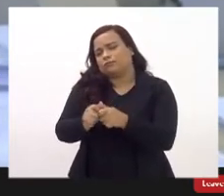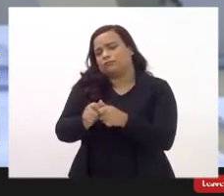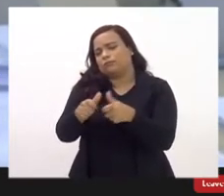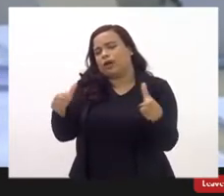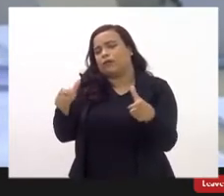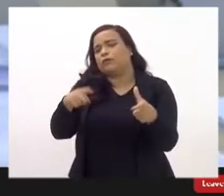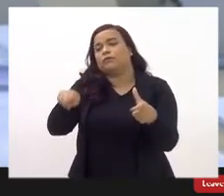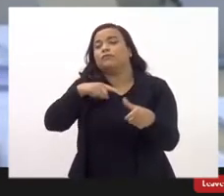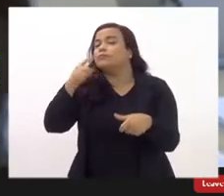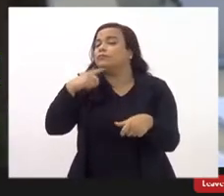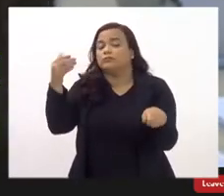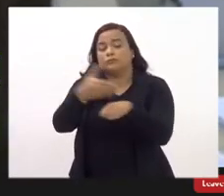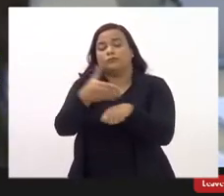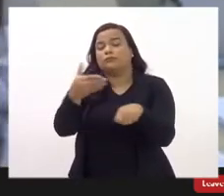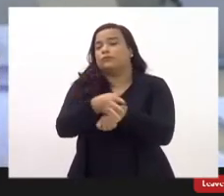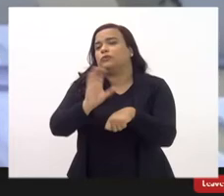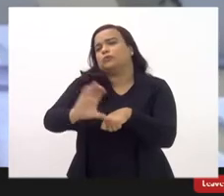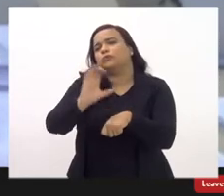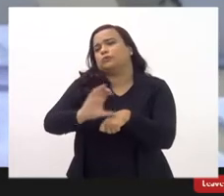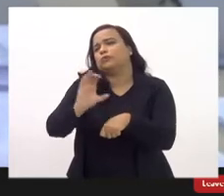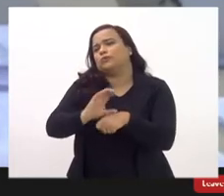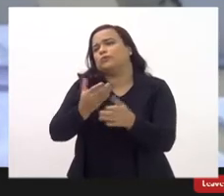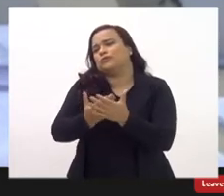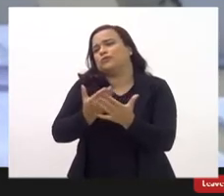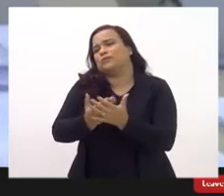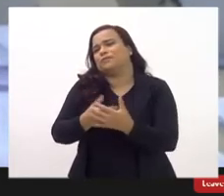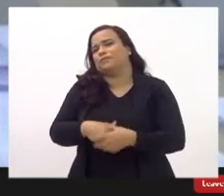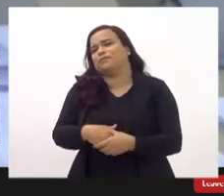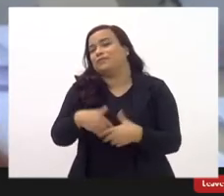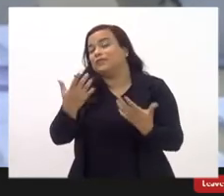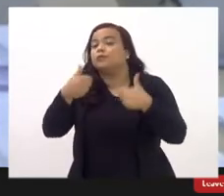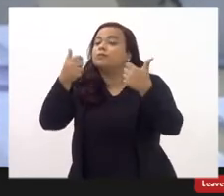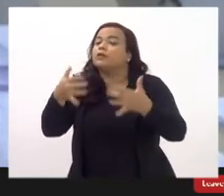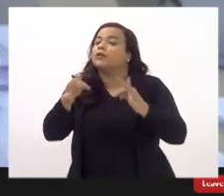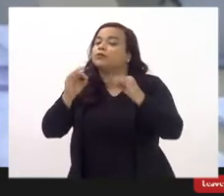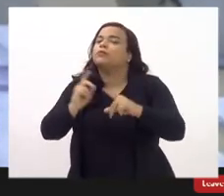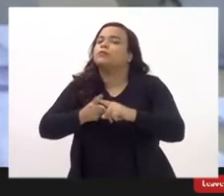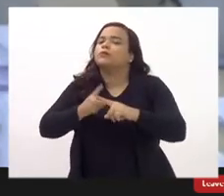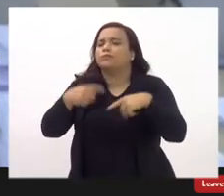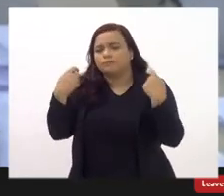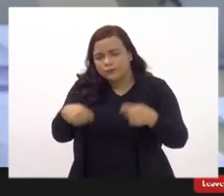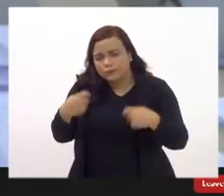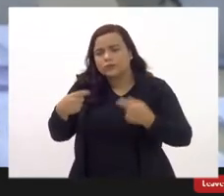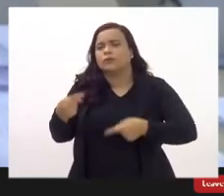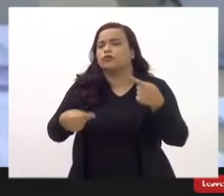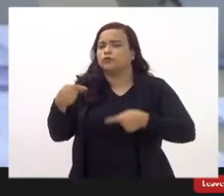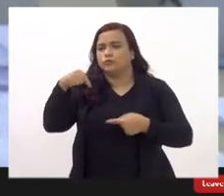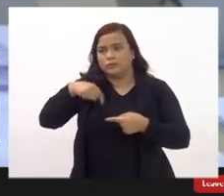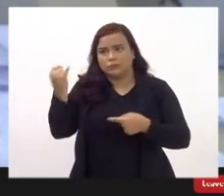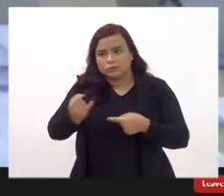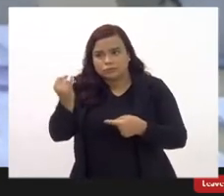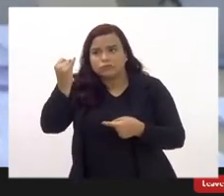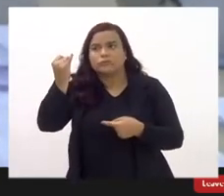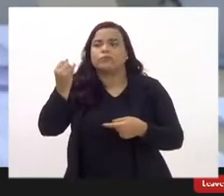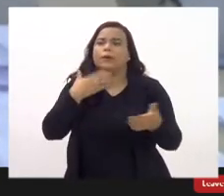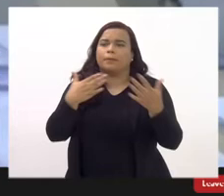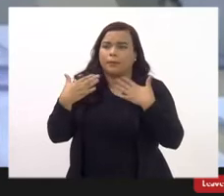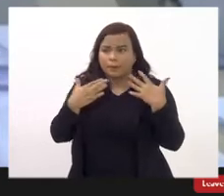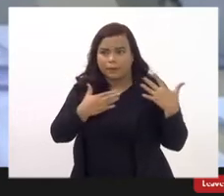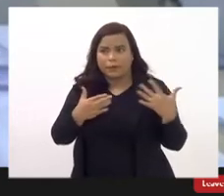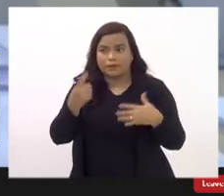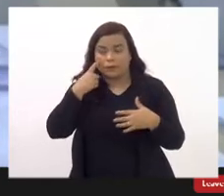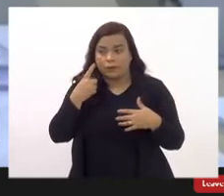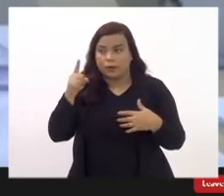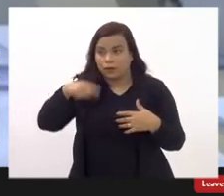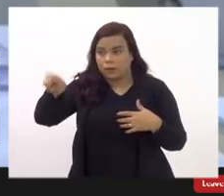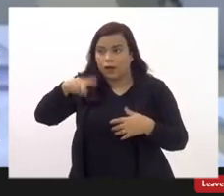estou dizendo tudo isso porque, assim, é mais do que necessário a discussão que a gente está fazendo hoje, parabenizo os estudantes que estão